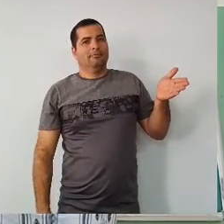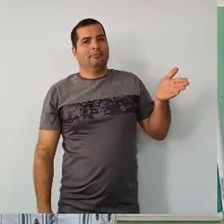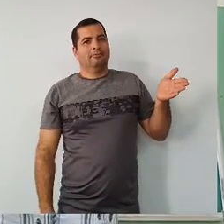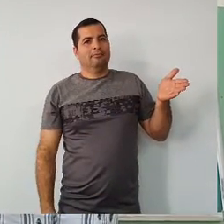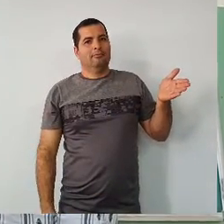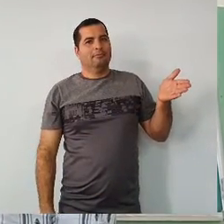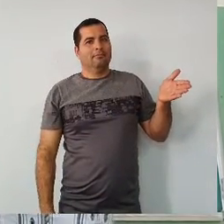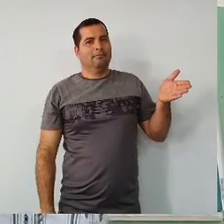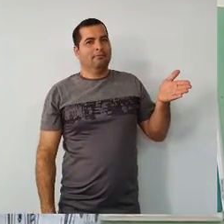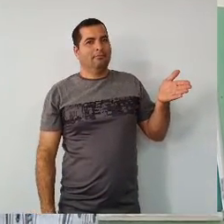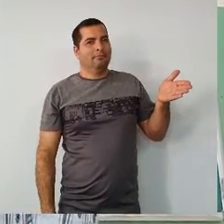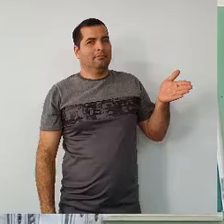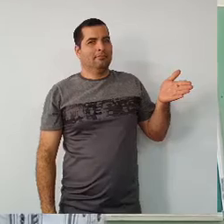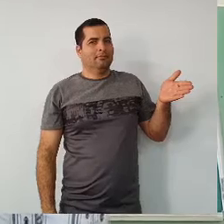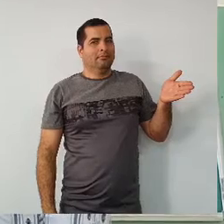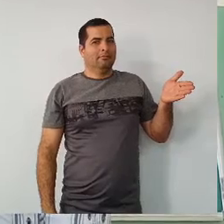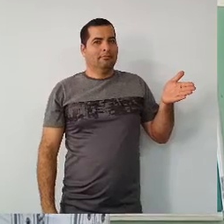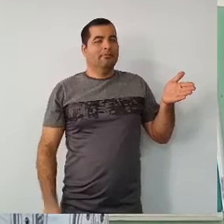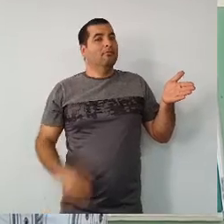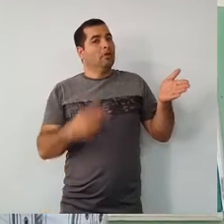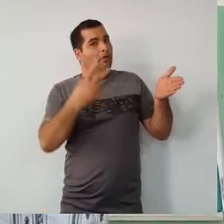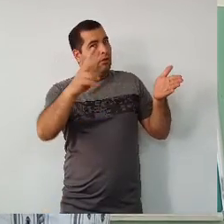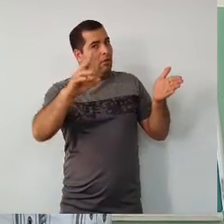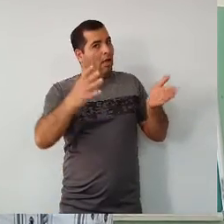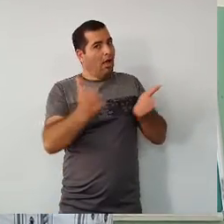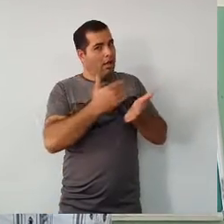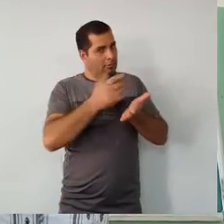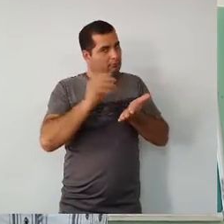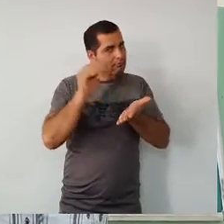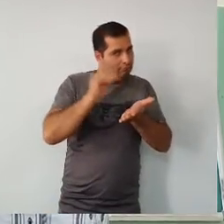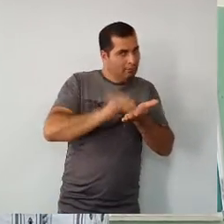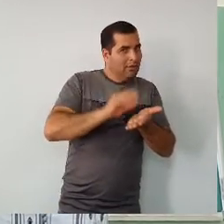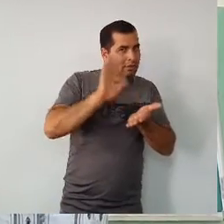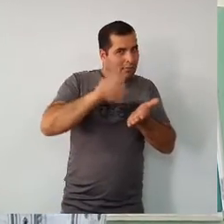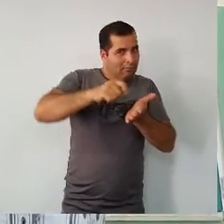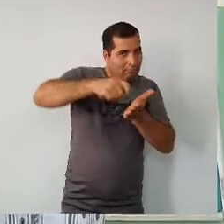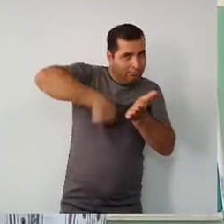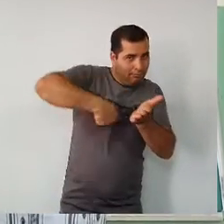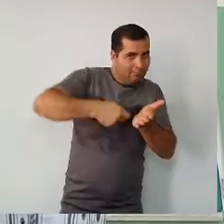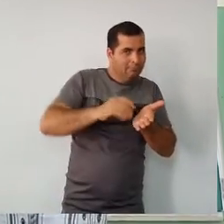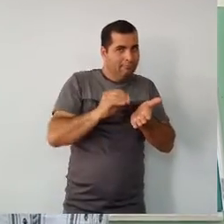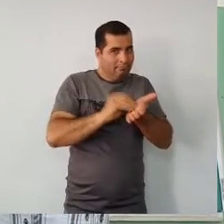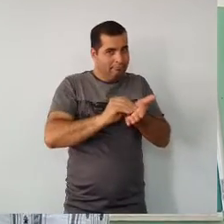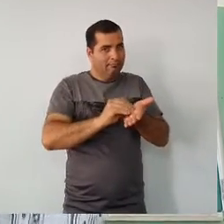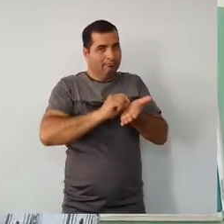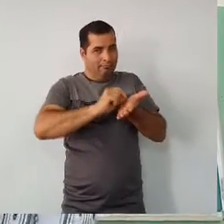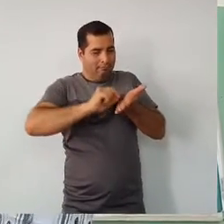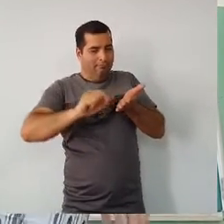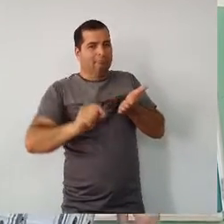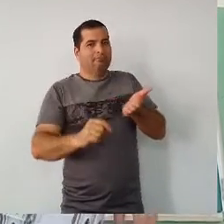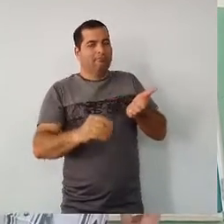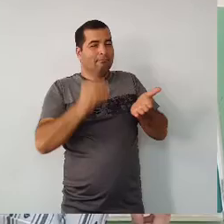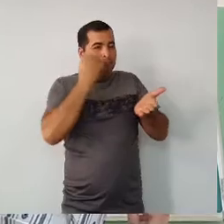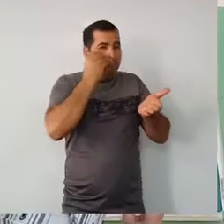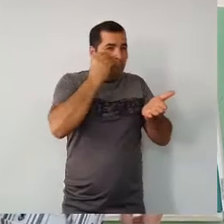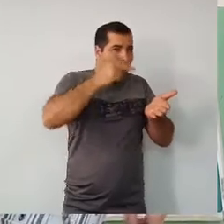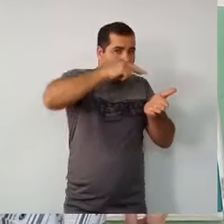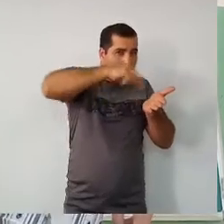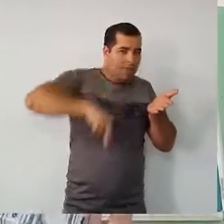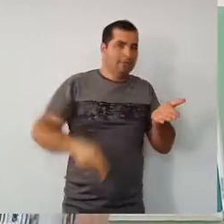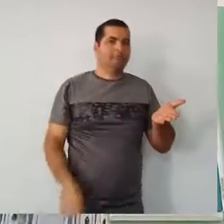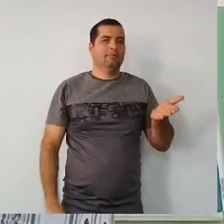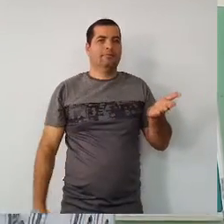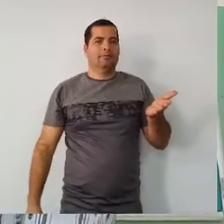Então você vai anotar no seu caderno, só para retomar com você, e você vai tentar ler.